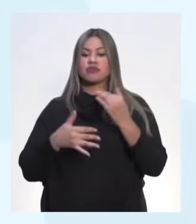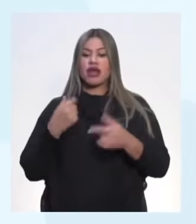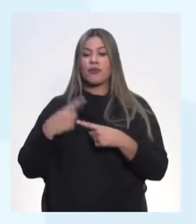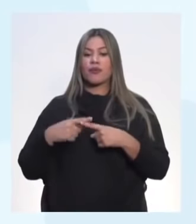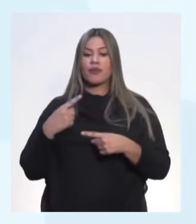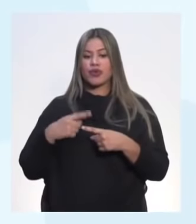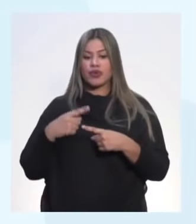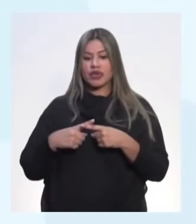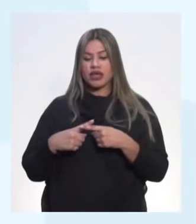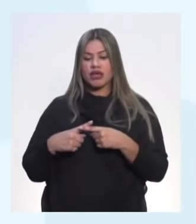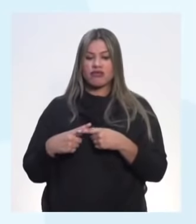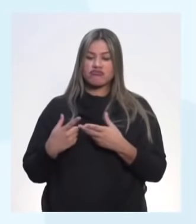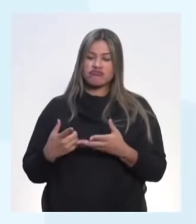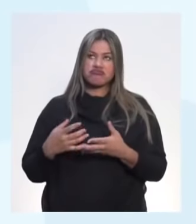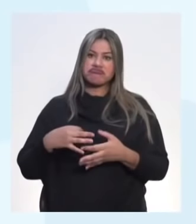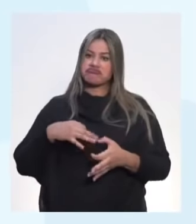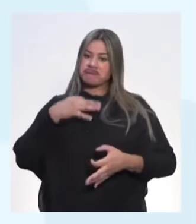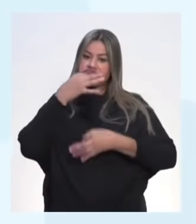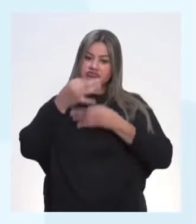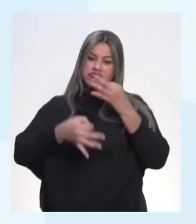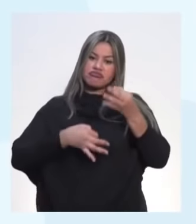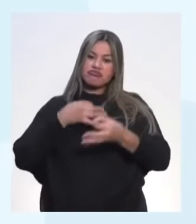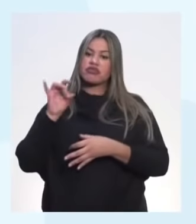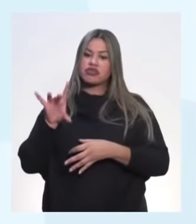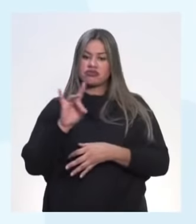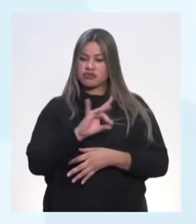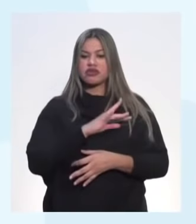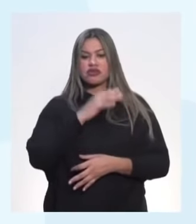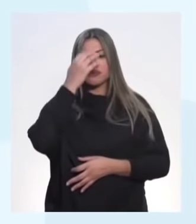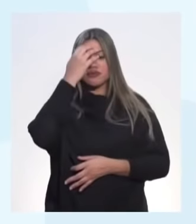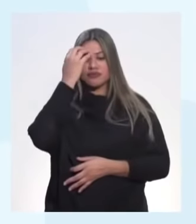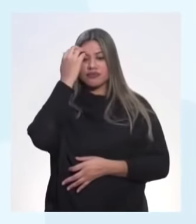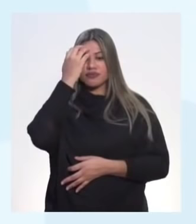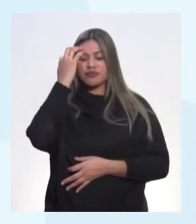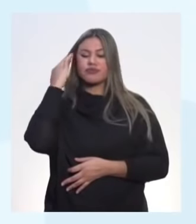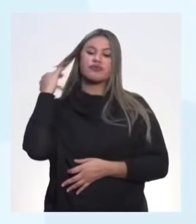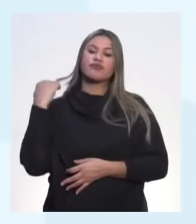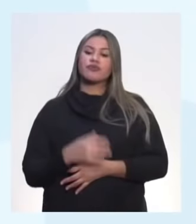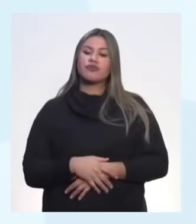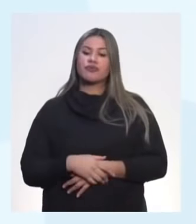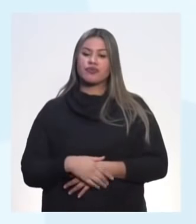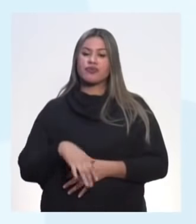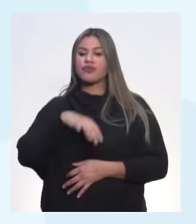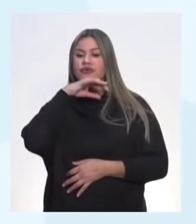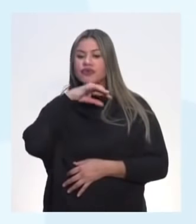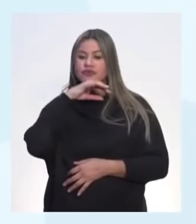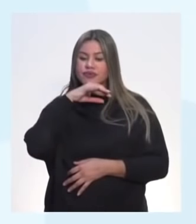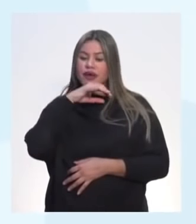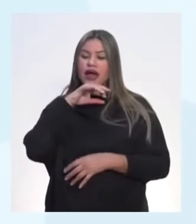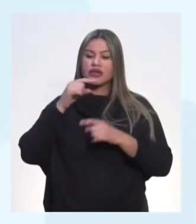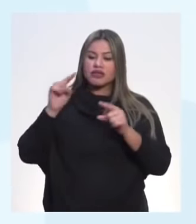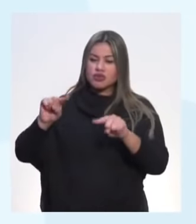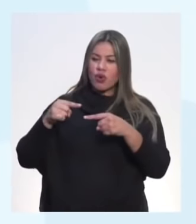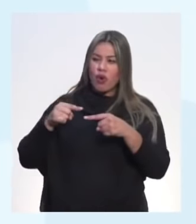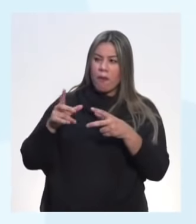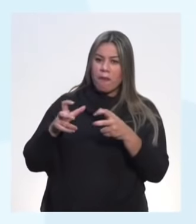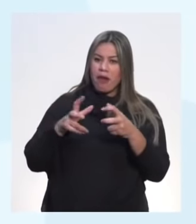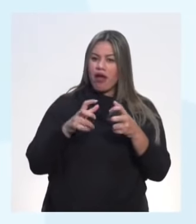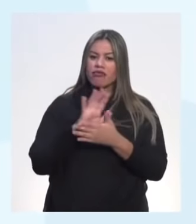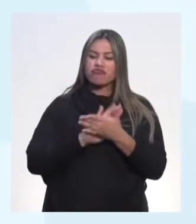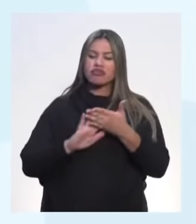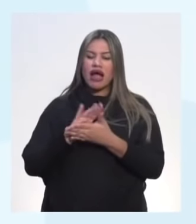justificar de acordo com impressões pessoais, que foi o que vocês fizeram. Né? Porque os animais estão se sentindo menos ameaçados, estão se